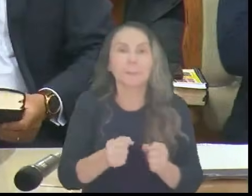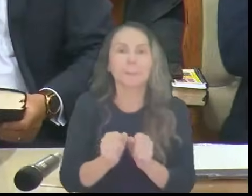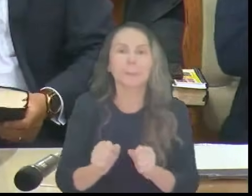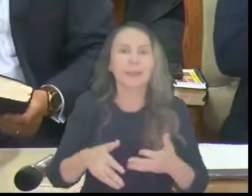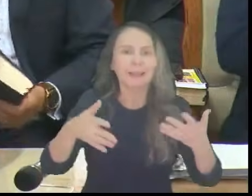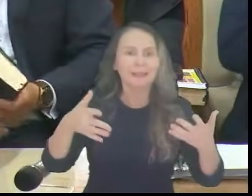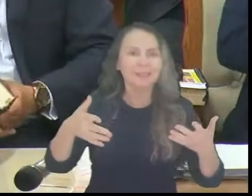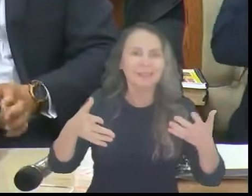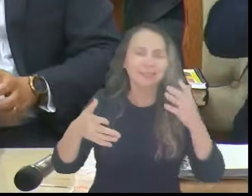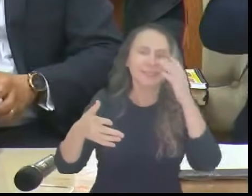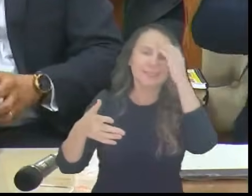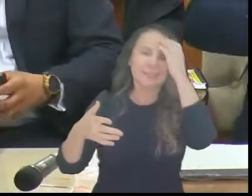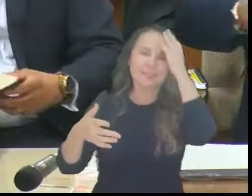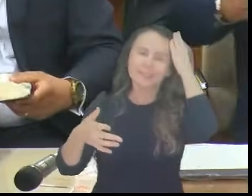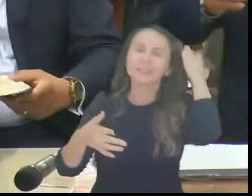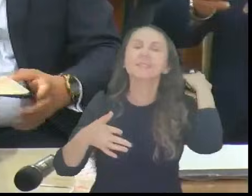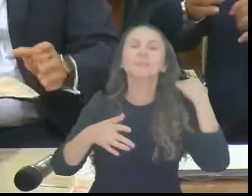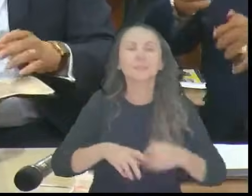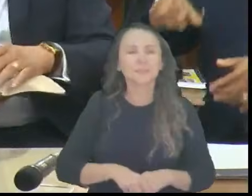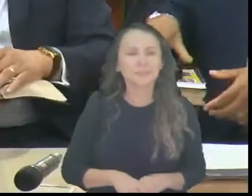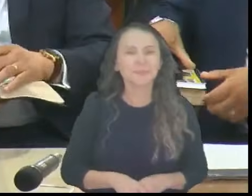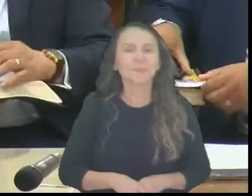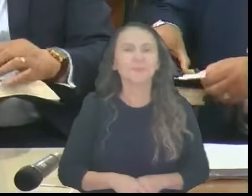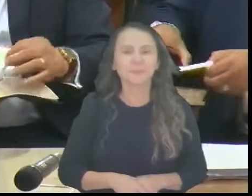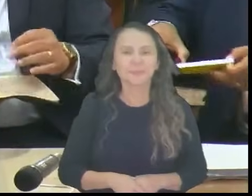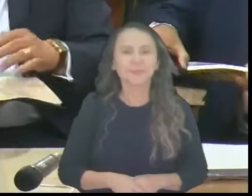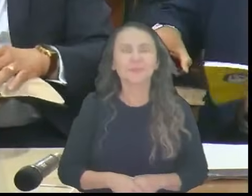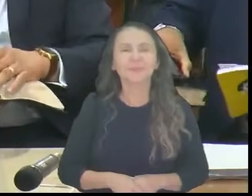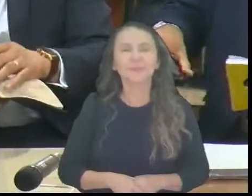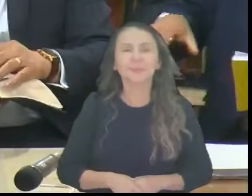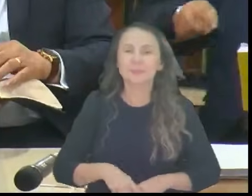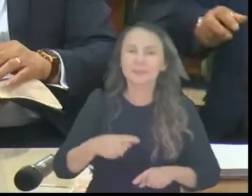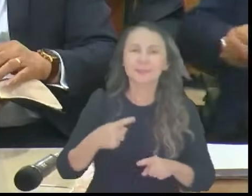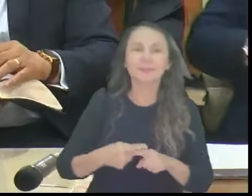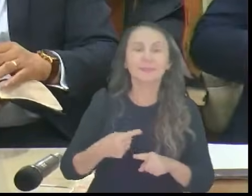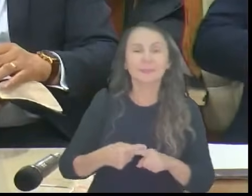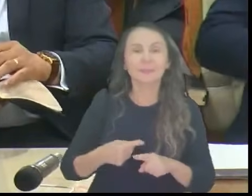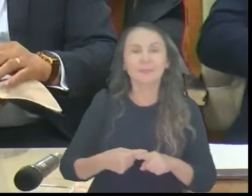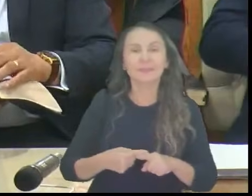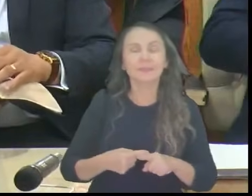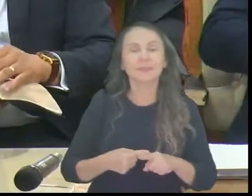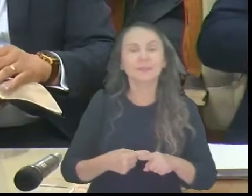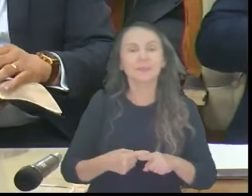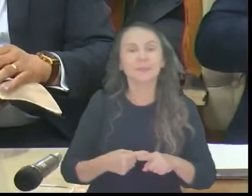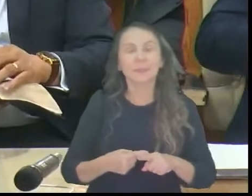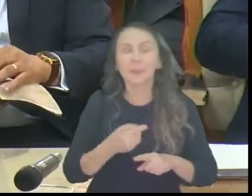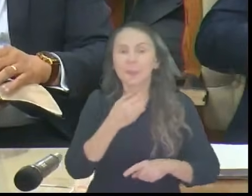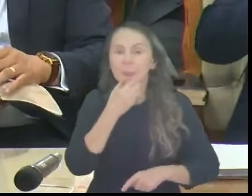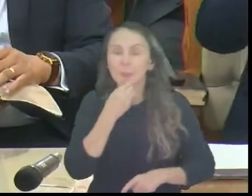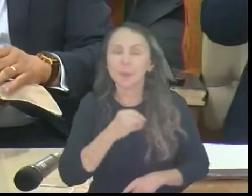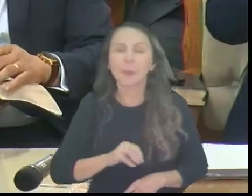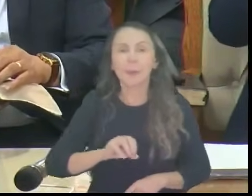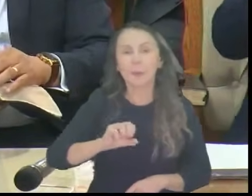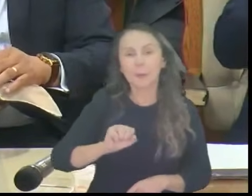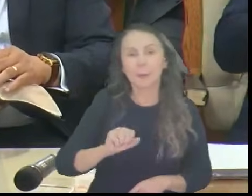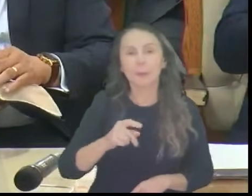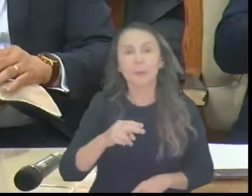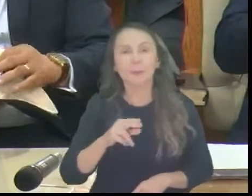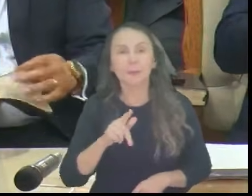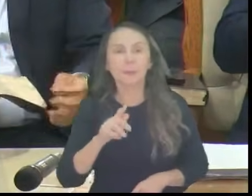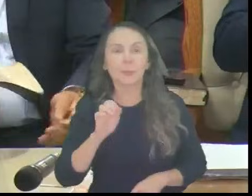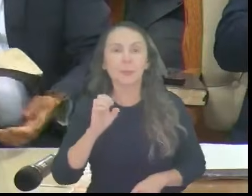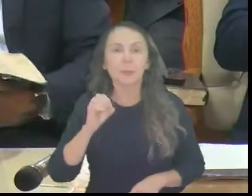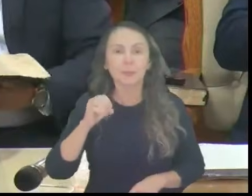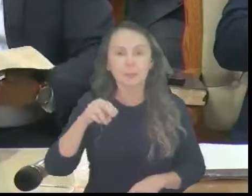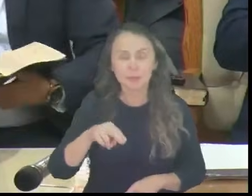uma grande confusão. Porque quando dizia Spurgeon que quando